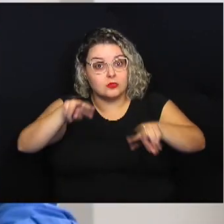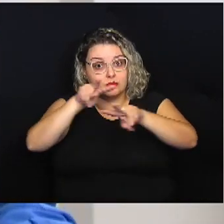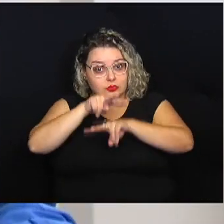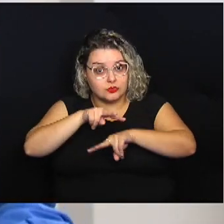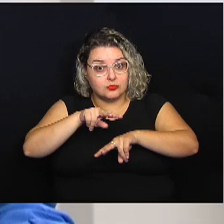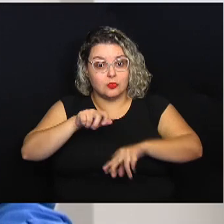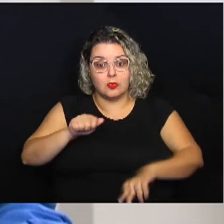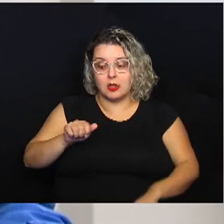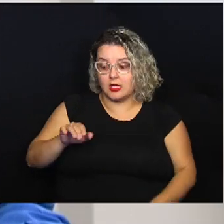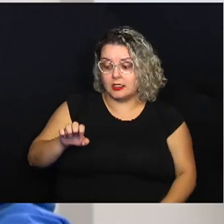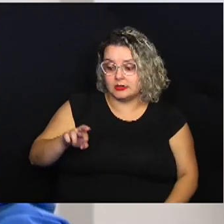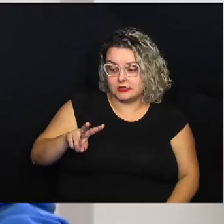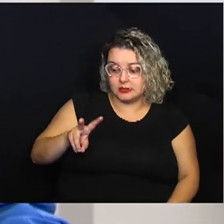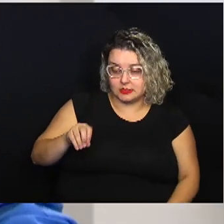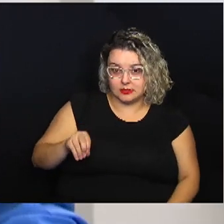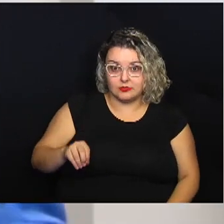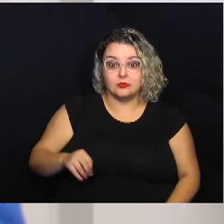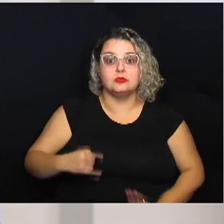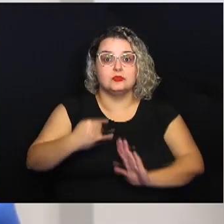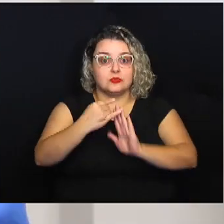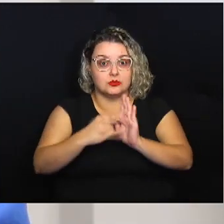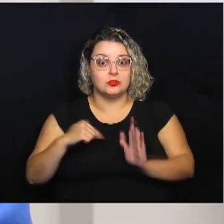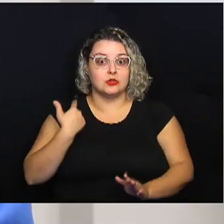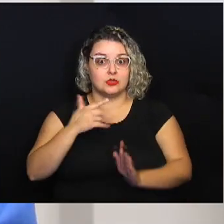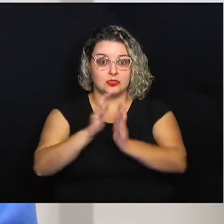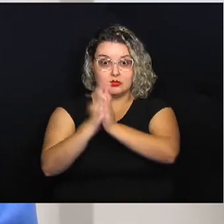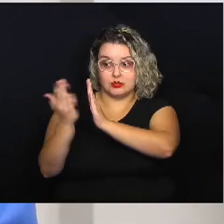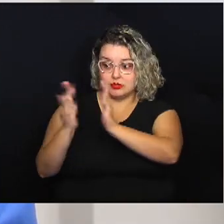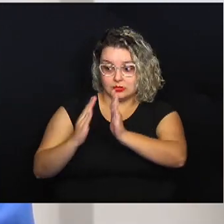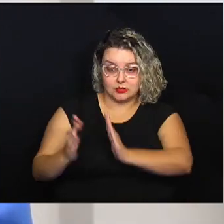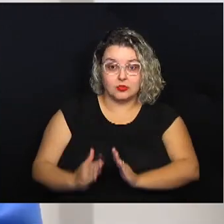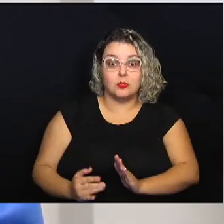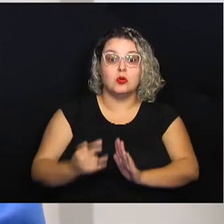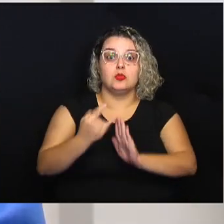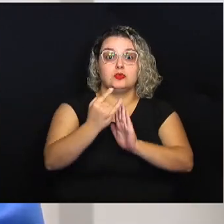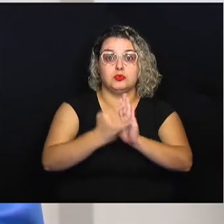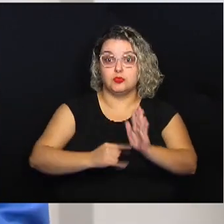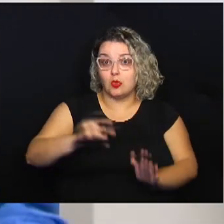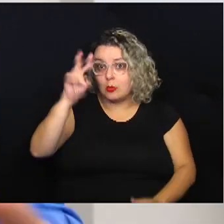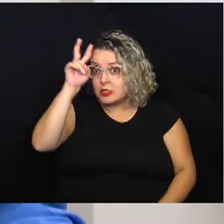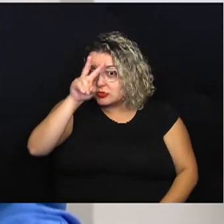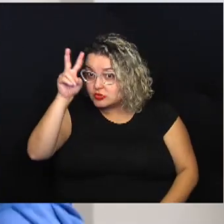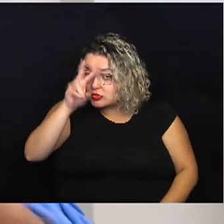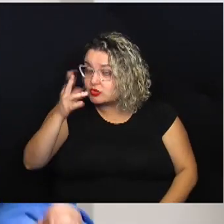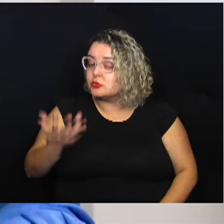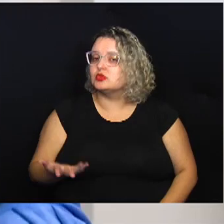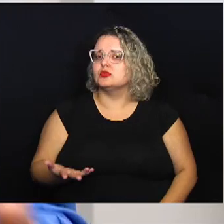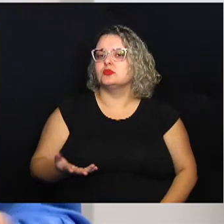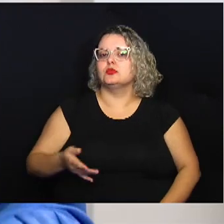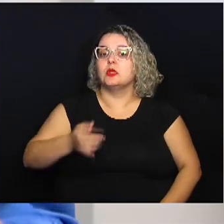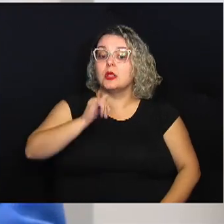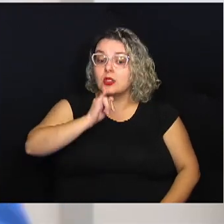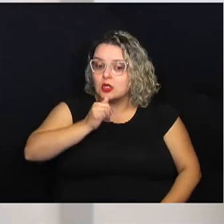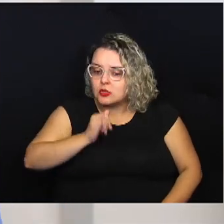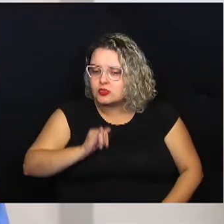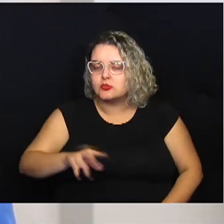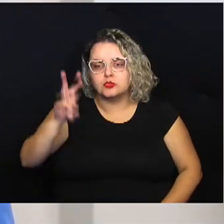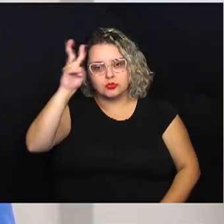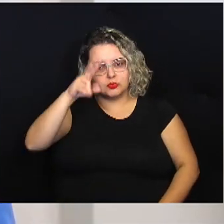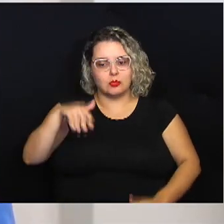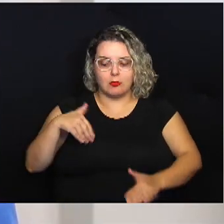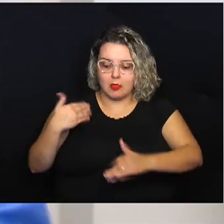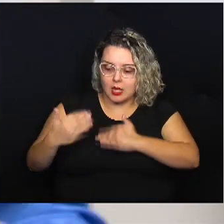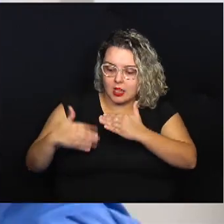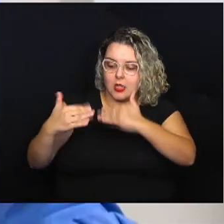acervo documental que nós temos na nossa biblioteca. Nós temos documentos históricos que contam a história do desenvolvimento